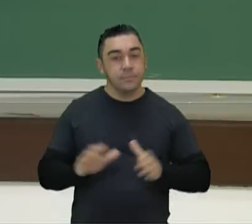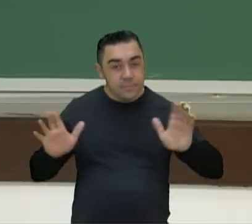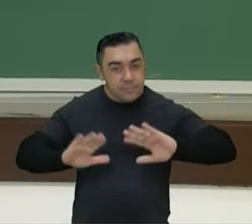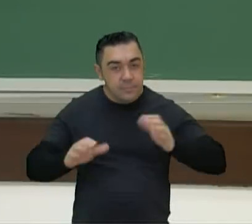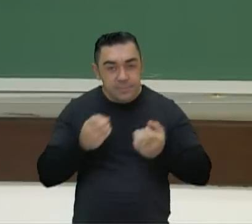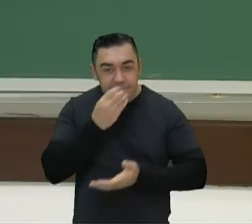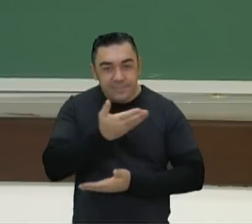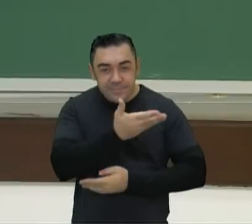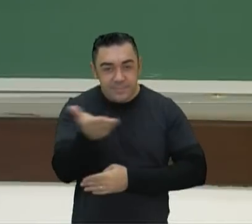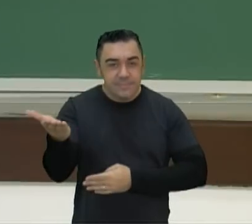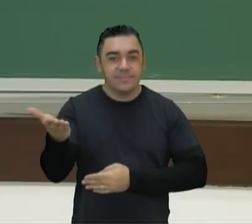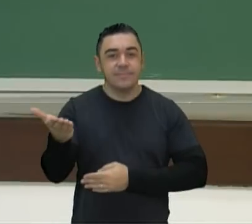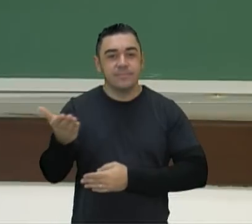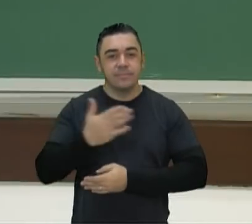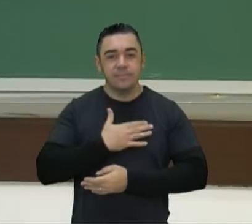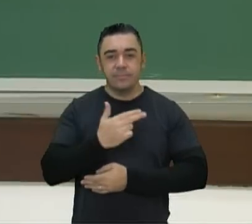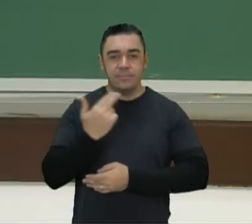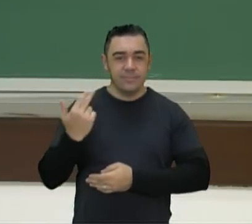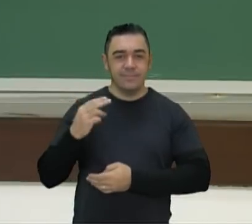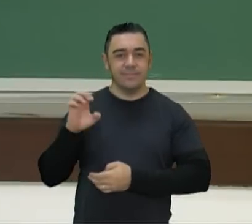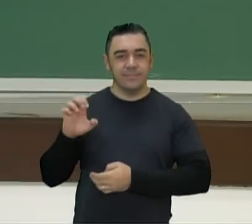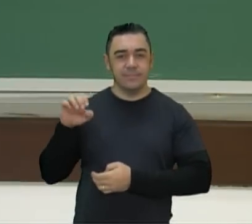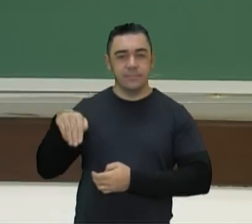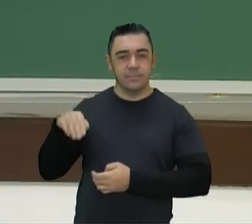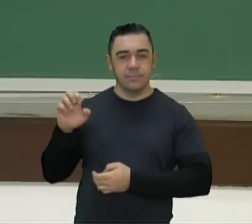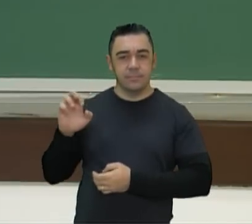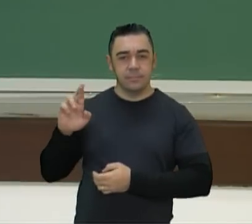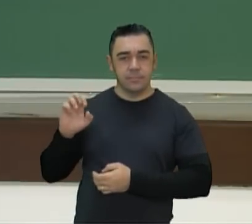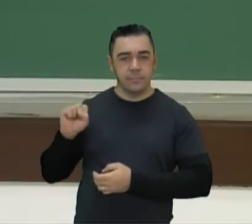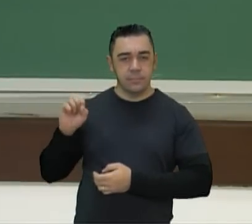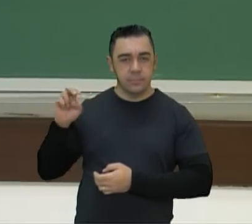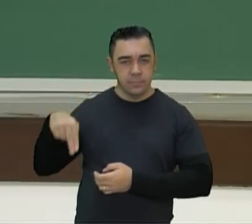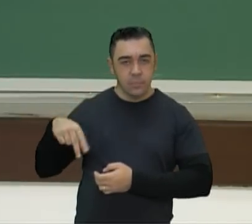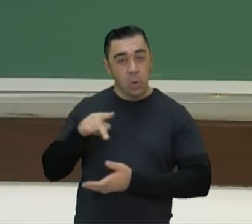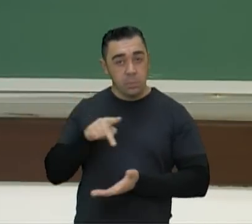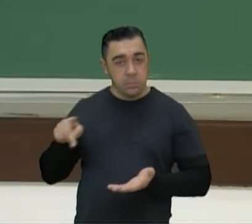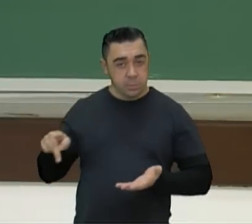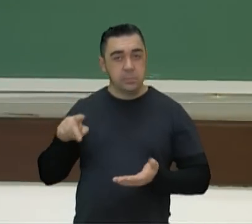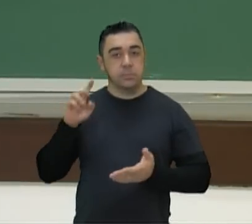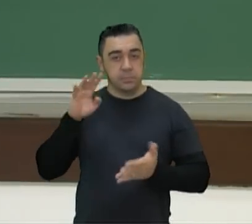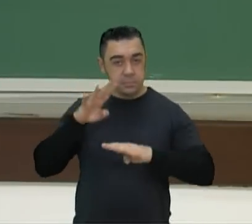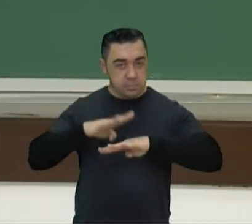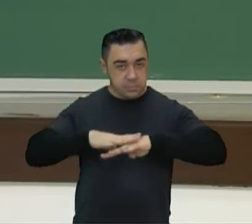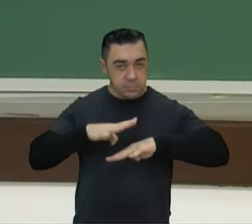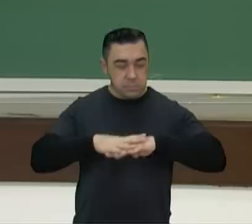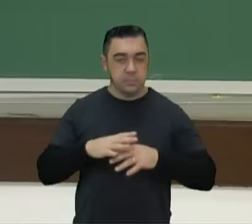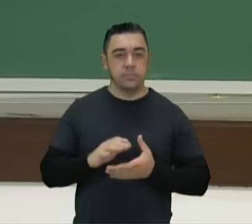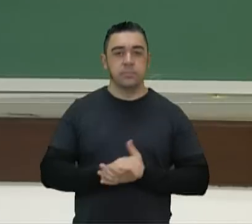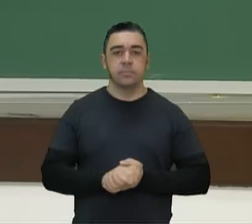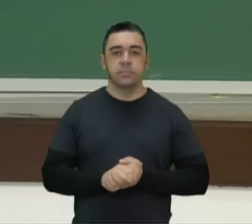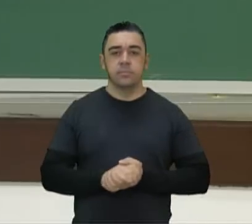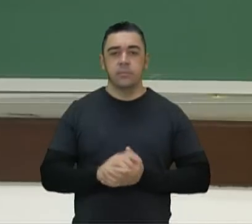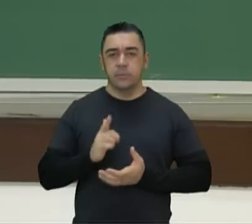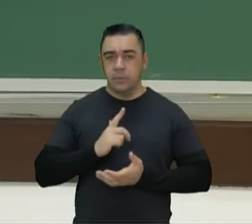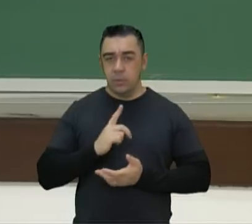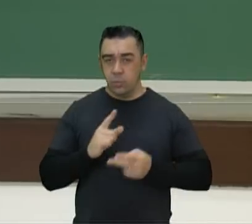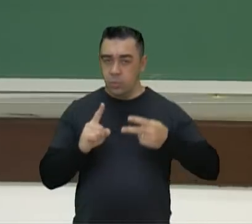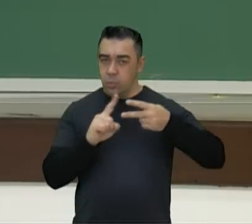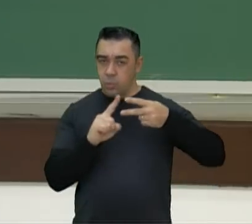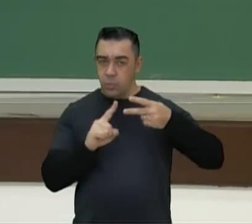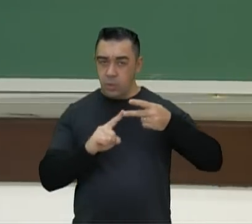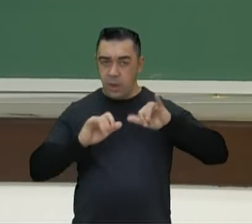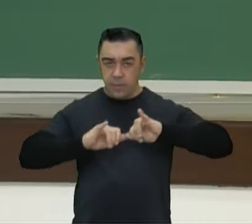Olá, tudo bem? Me chamo Emerson, sou professor de matemática. Gostaria de dar 2 avisos